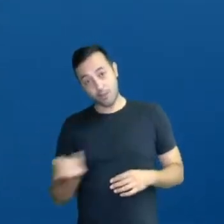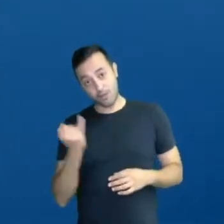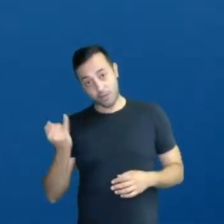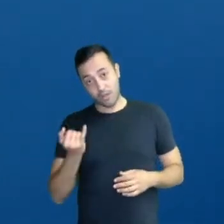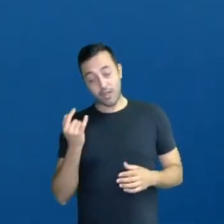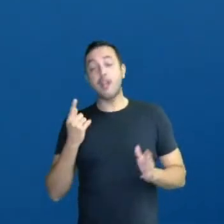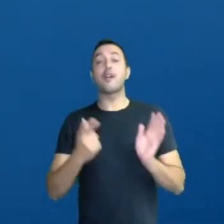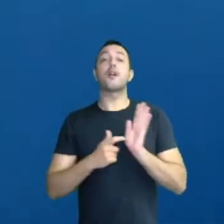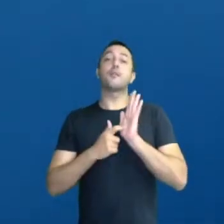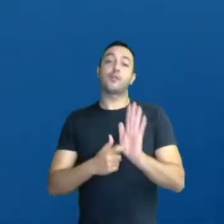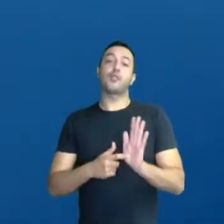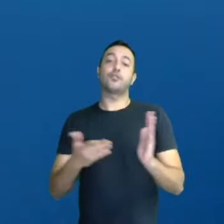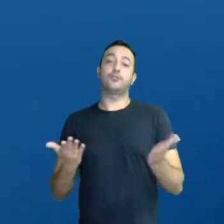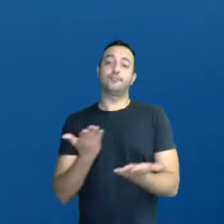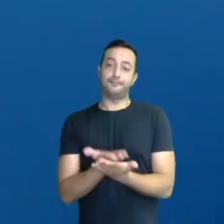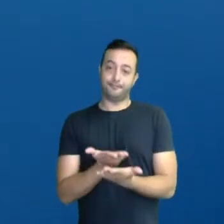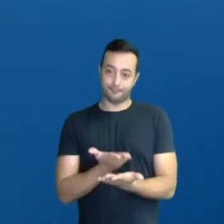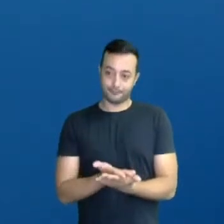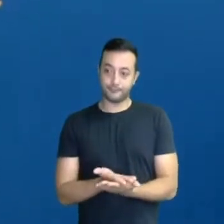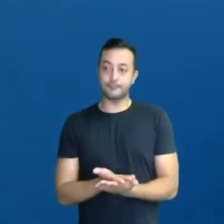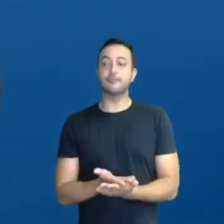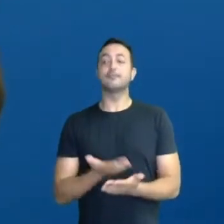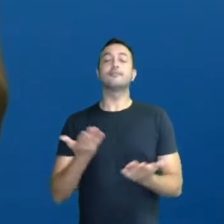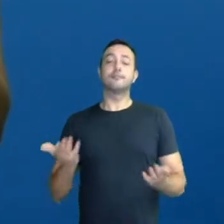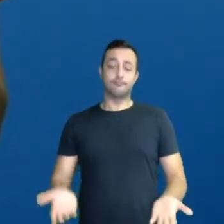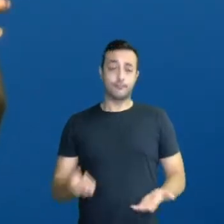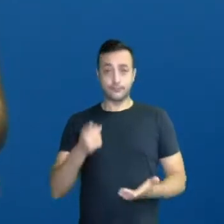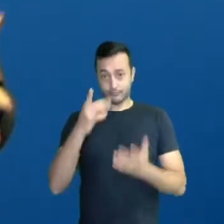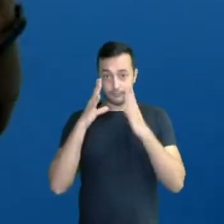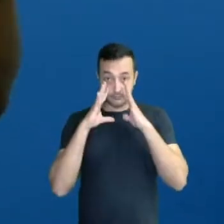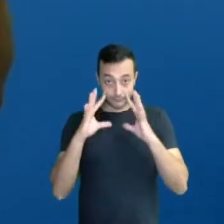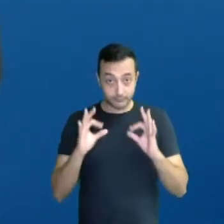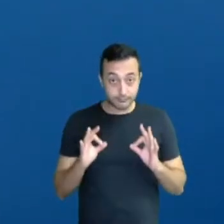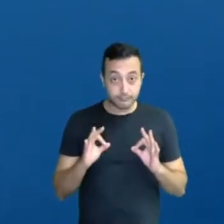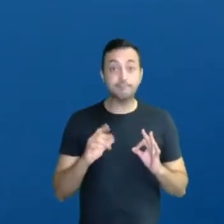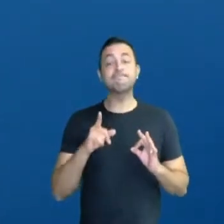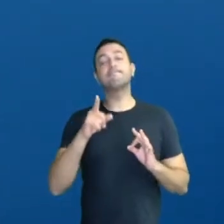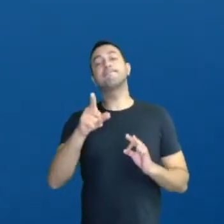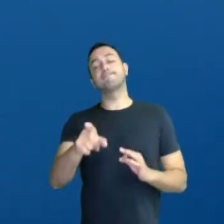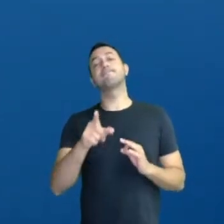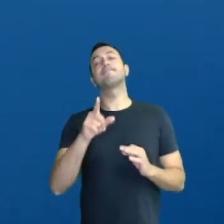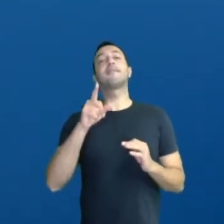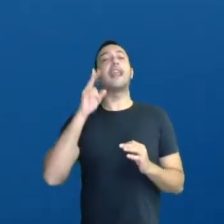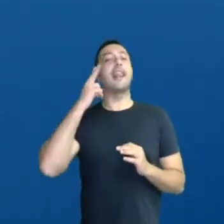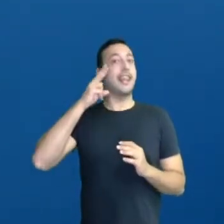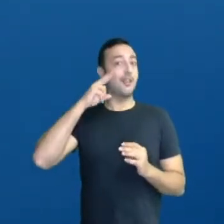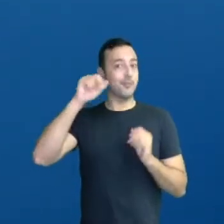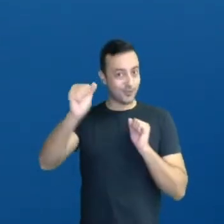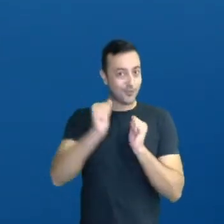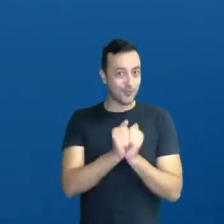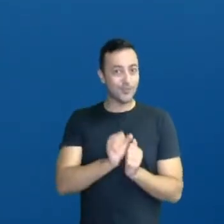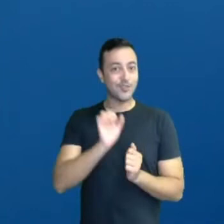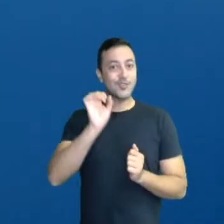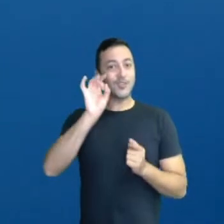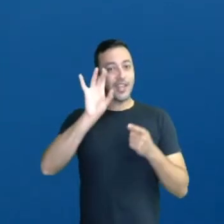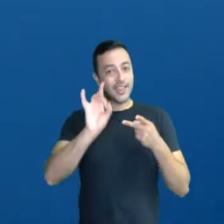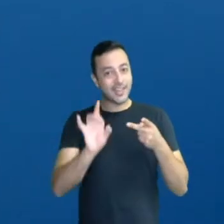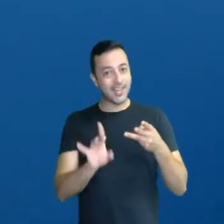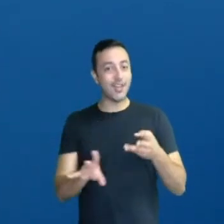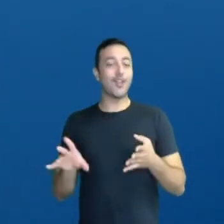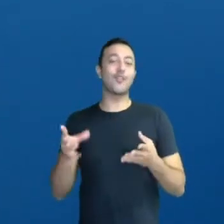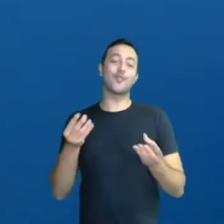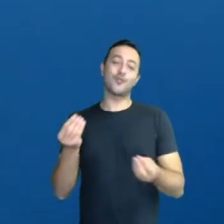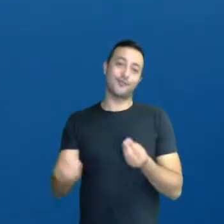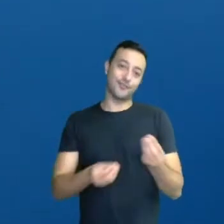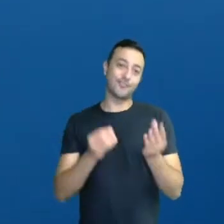vamos evidenciar aqui na nossa aula. Então, eu peço que você preste atenção e vai relembrando junto comigo cada detalhe das aulas que